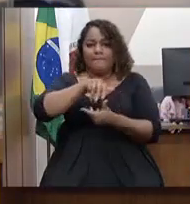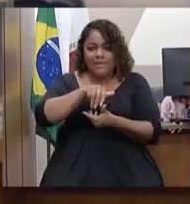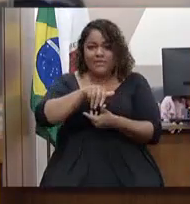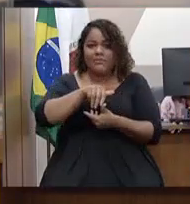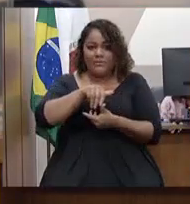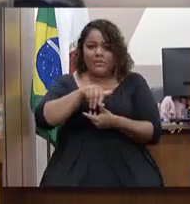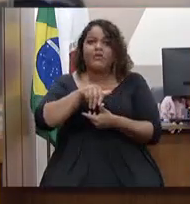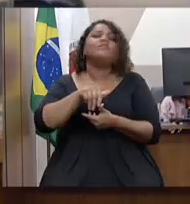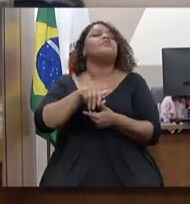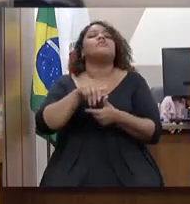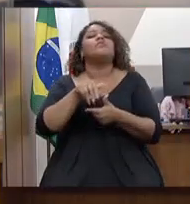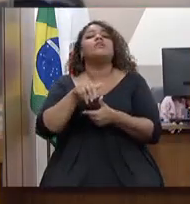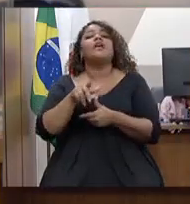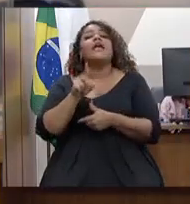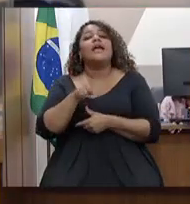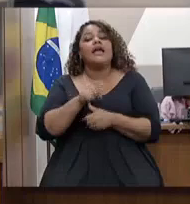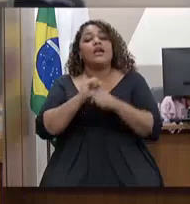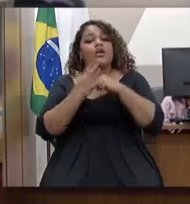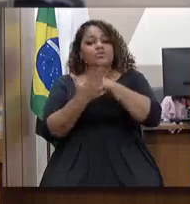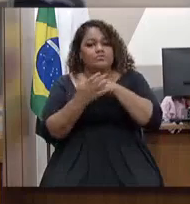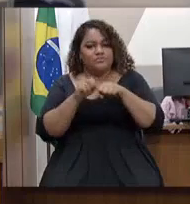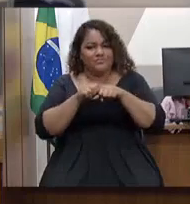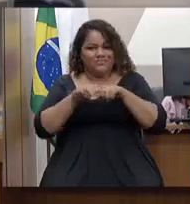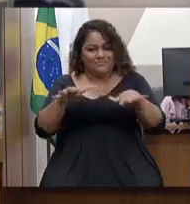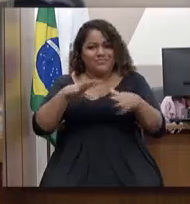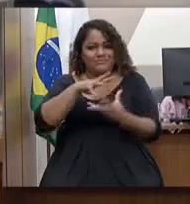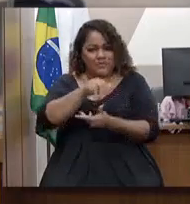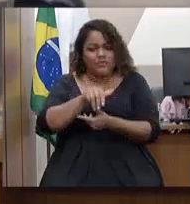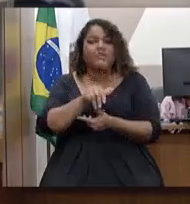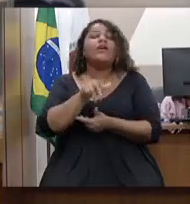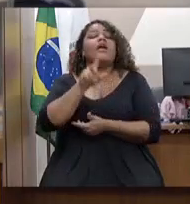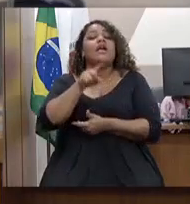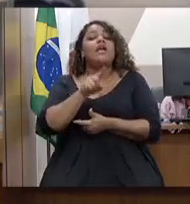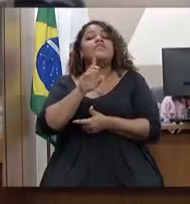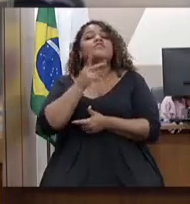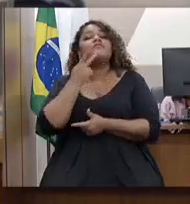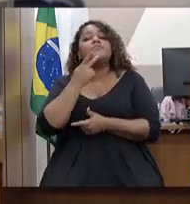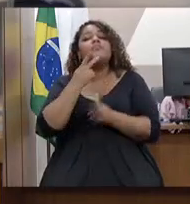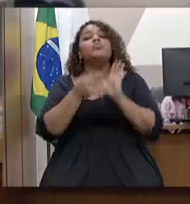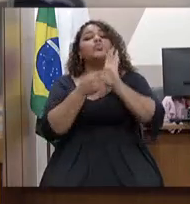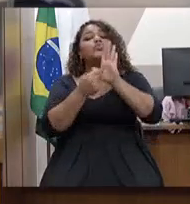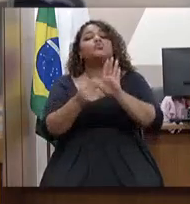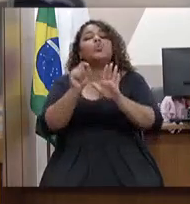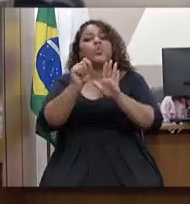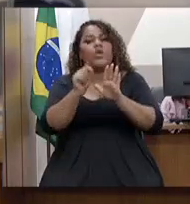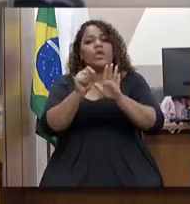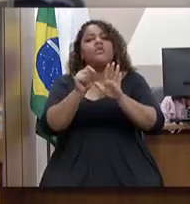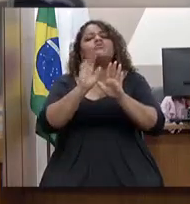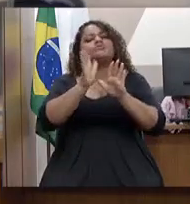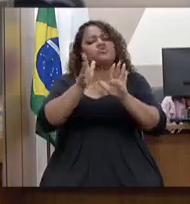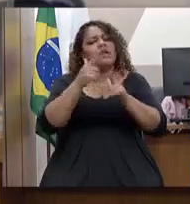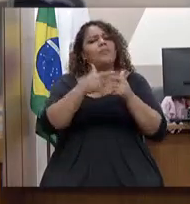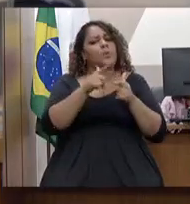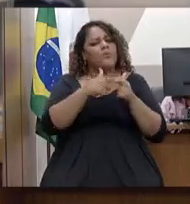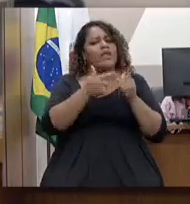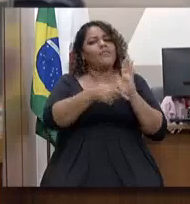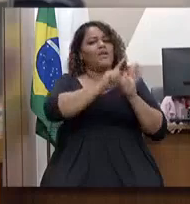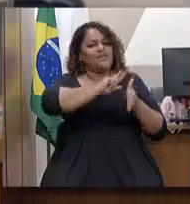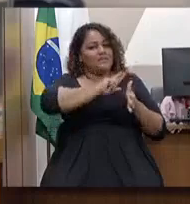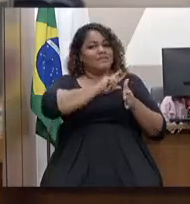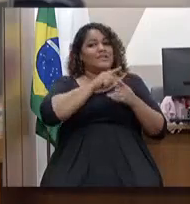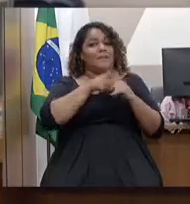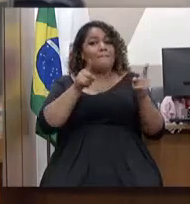já existia mas era pouco explorado pelo mundo do trabalho a saúde mental os casos de ansiedade